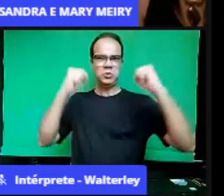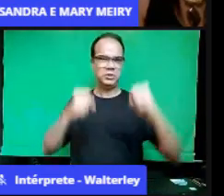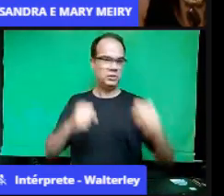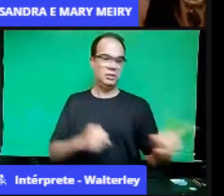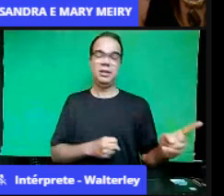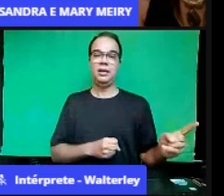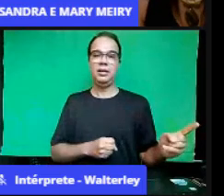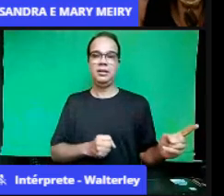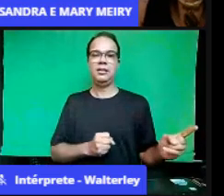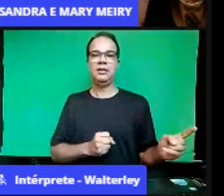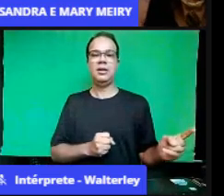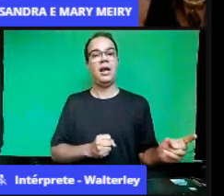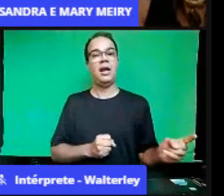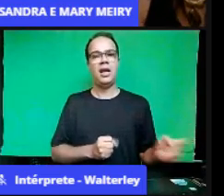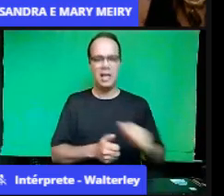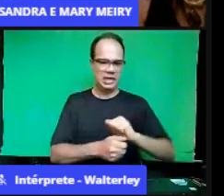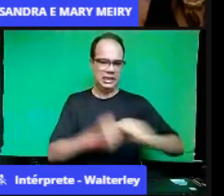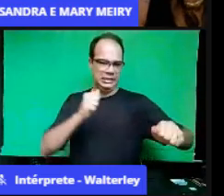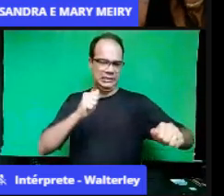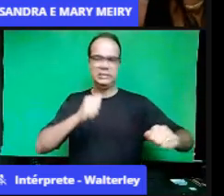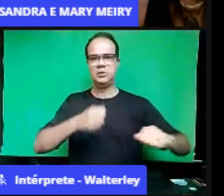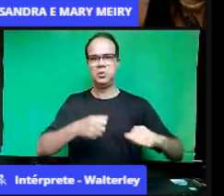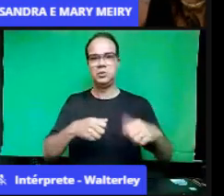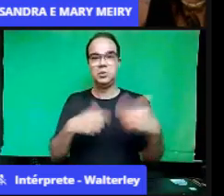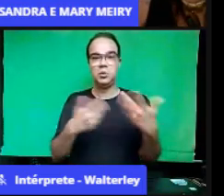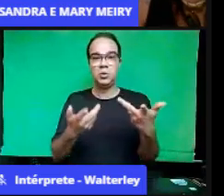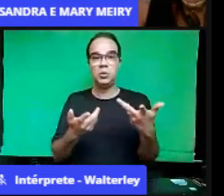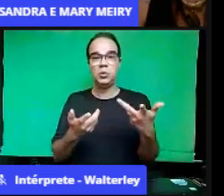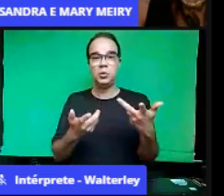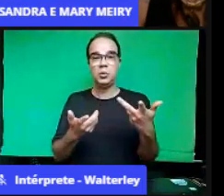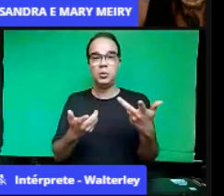comportamentais. Por quê? Porque nesse momento foi o